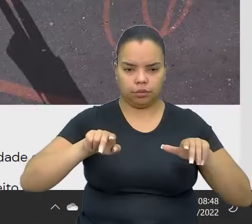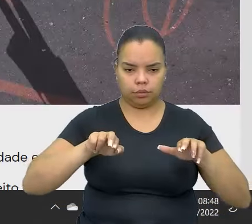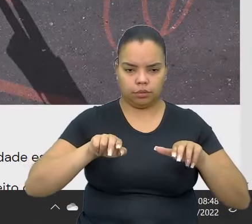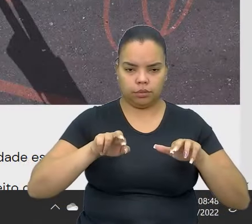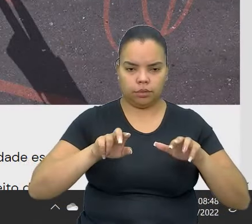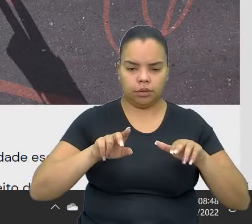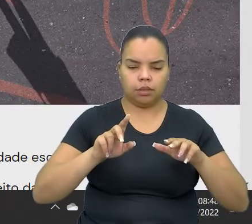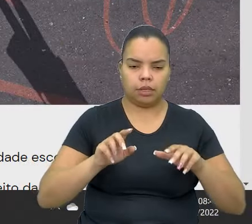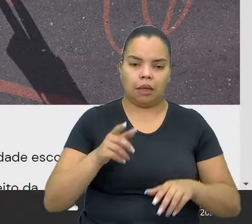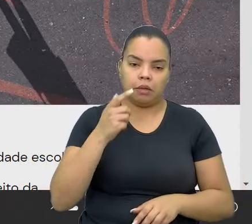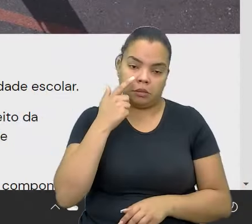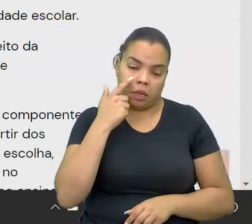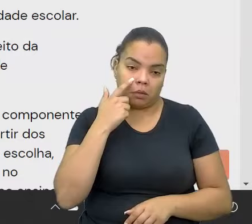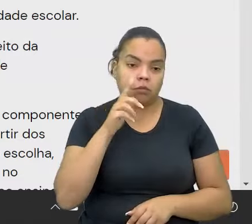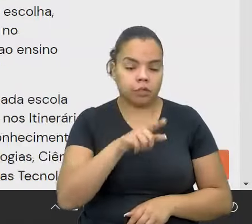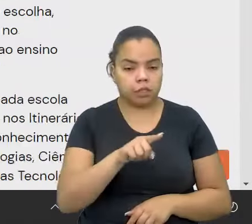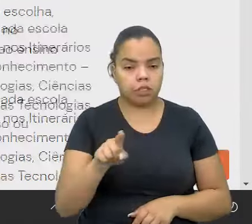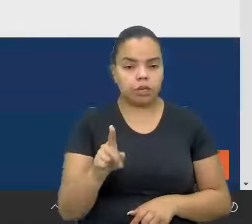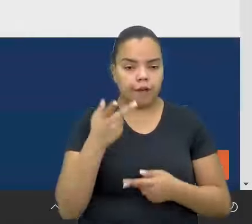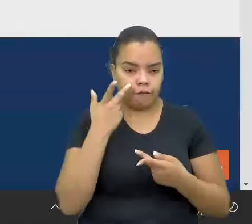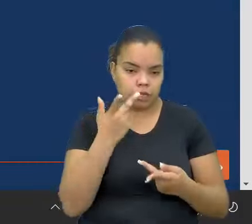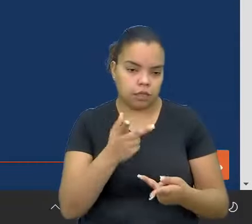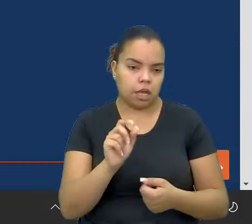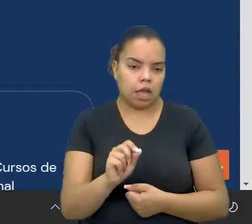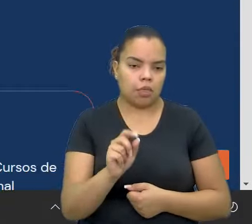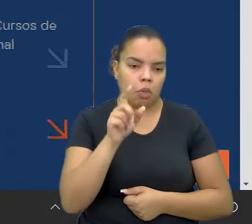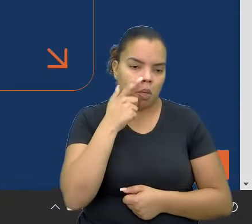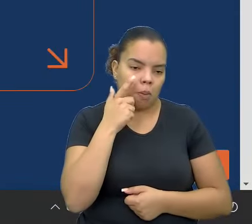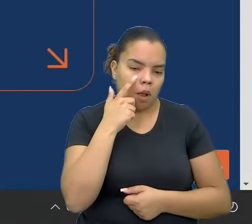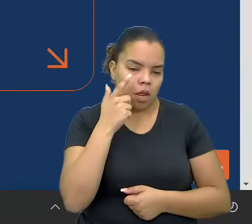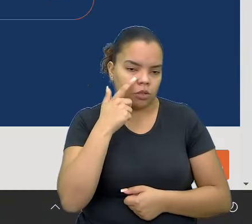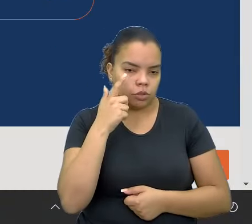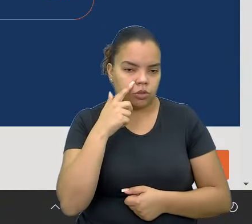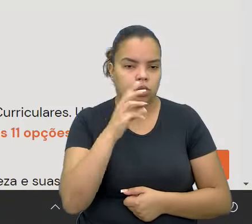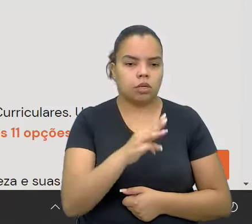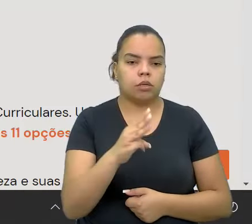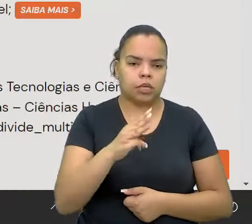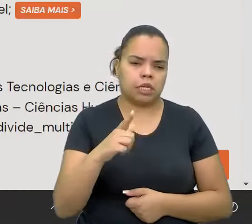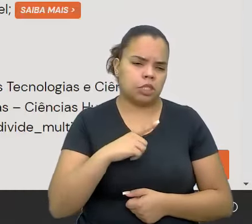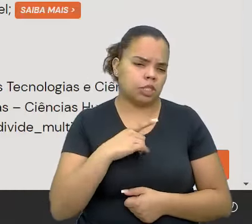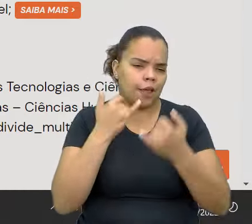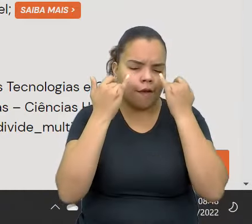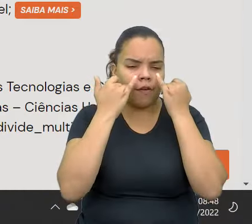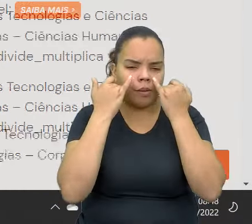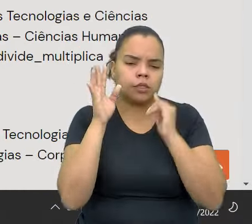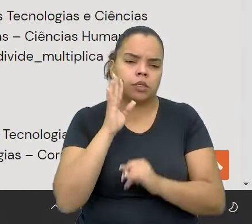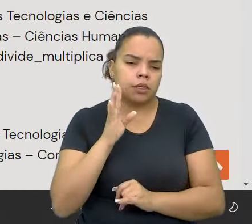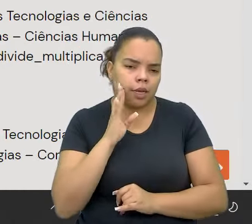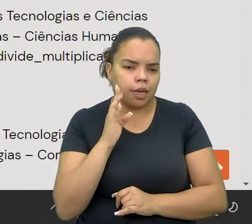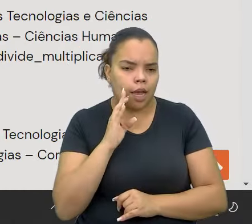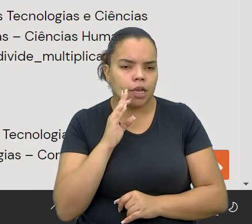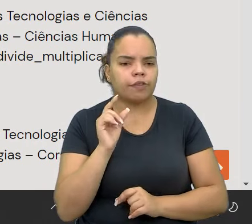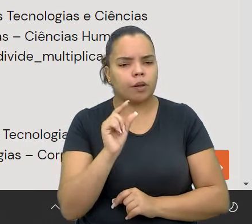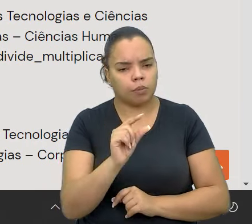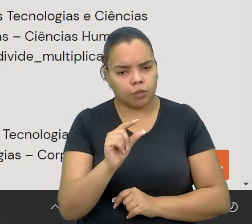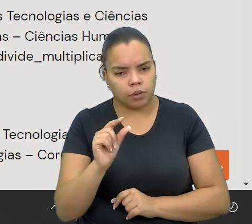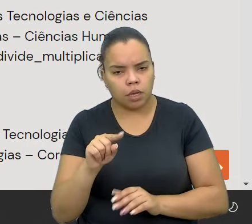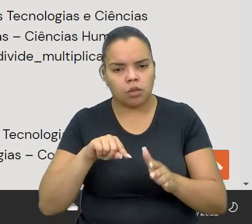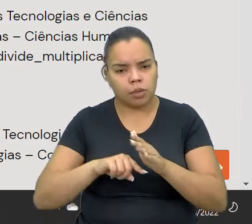né? Espero que vocês já tenham visitado, mas a gente correndo aqui, ó, tem várias informações interessantes, fala um pouquinho dos itinerários, né?